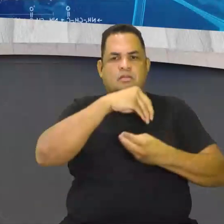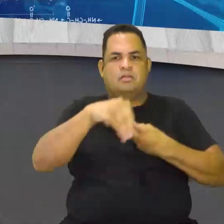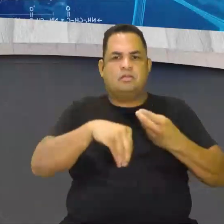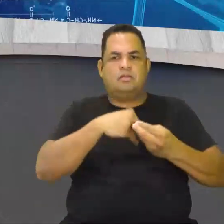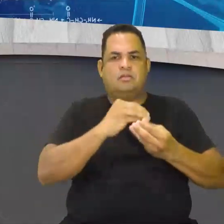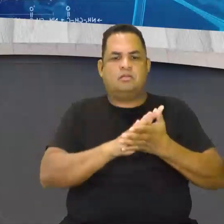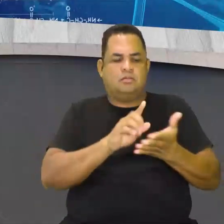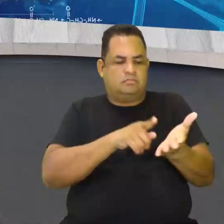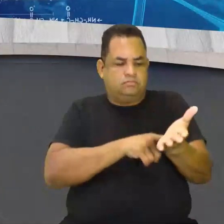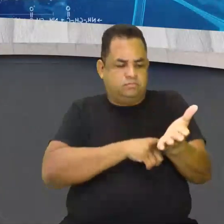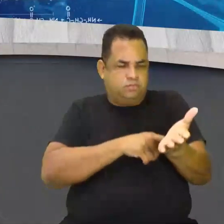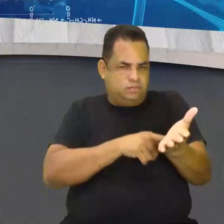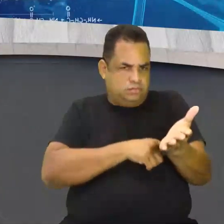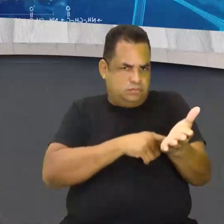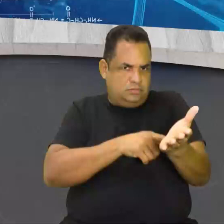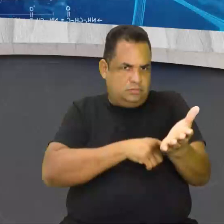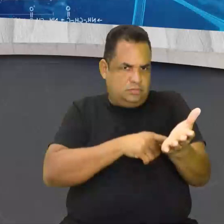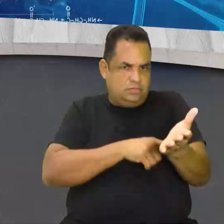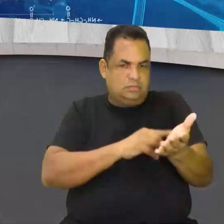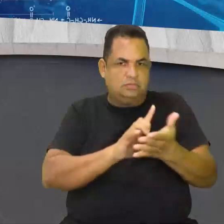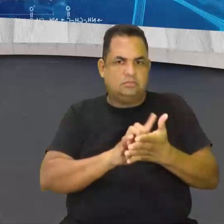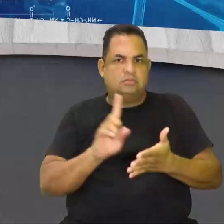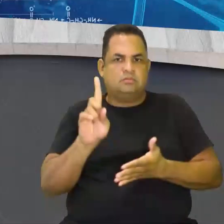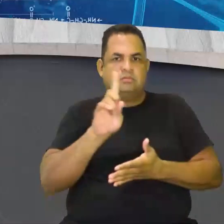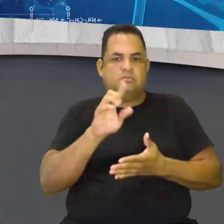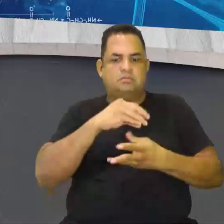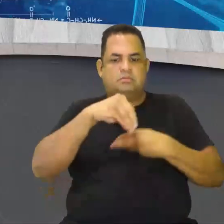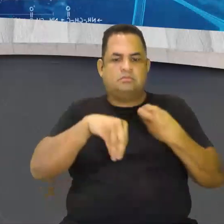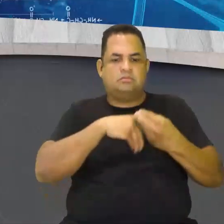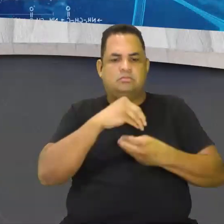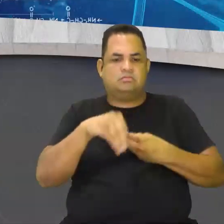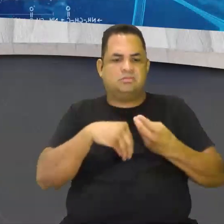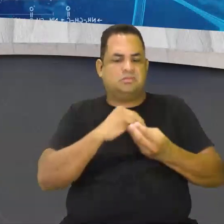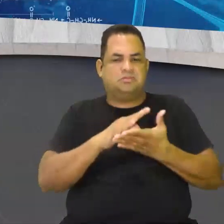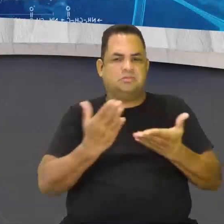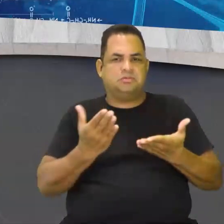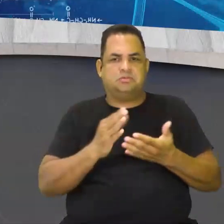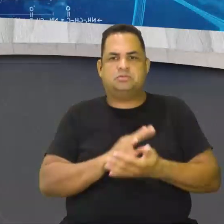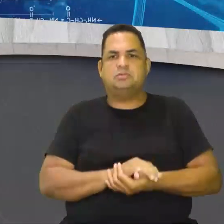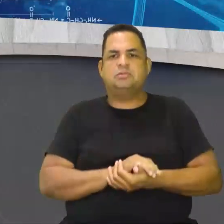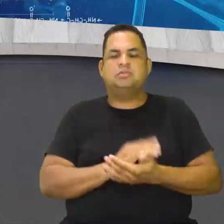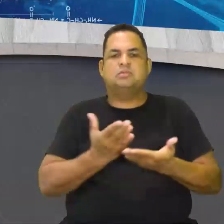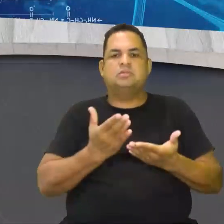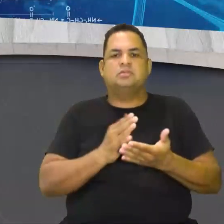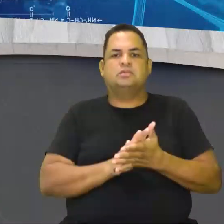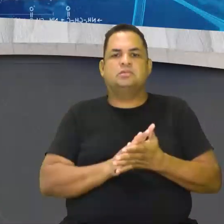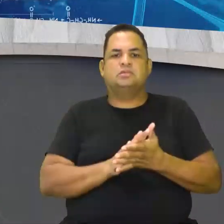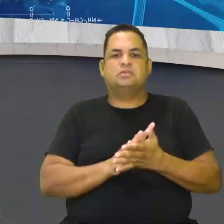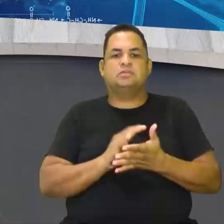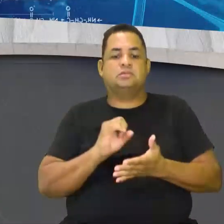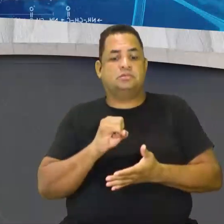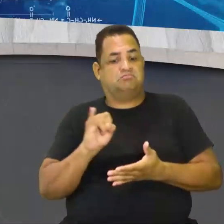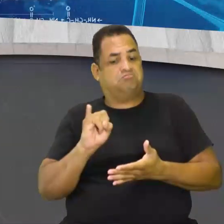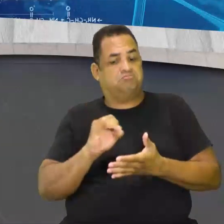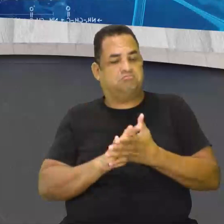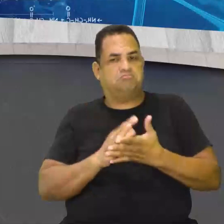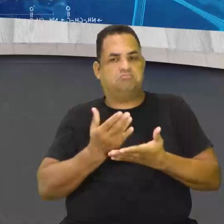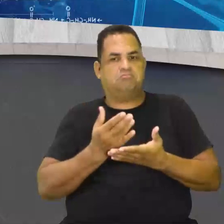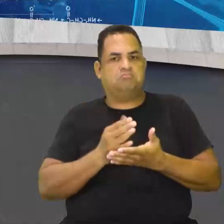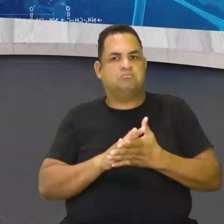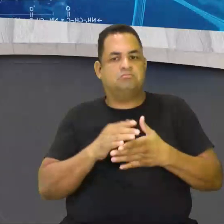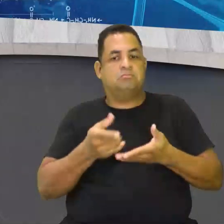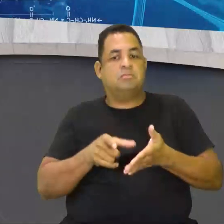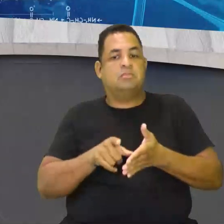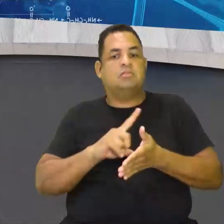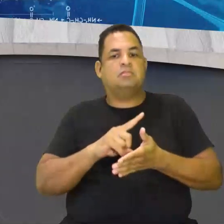O sangue, ela não é mais uma mistura homogênea. Ela seria uma mistura homogênea